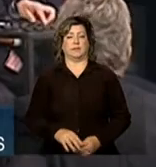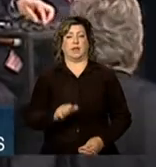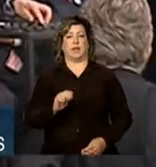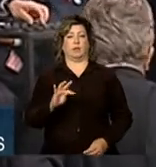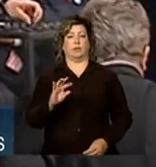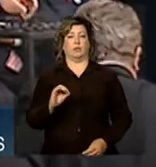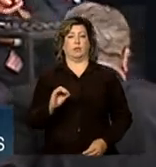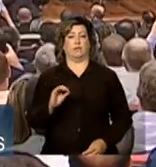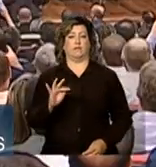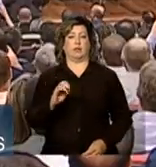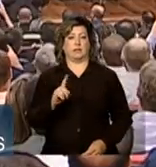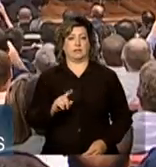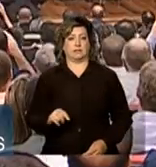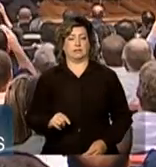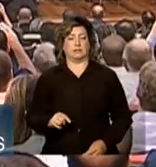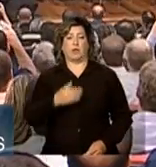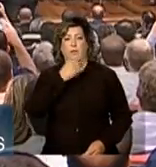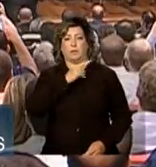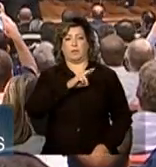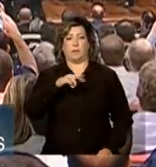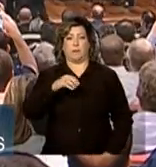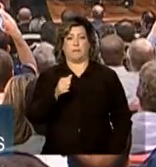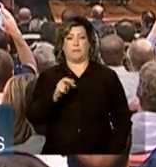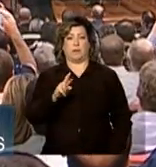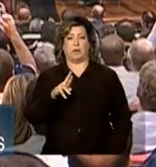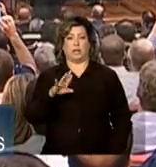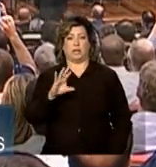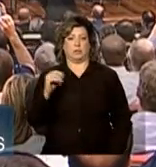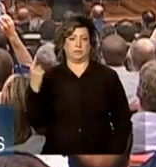Feliz, Maurício Cunha,